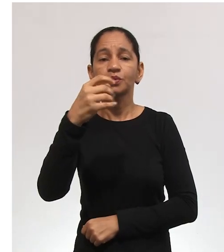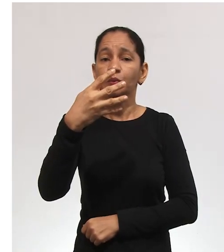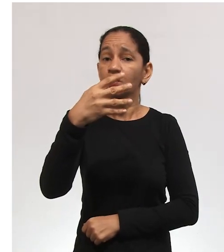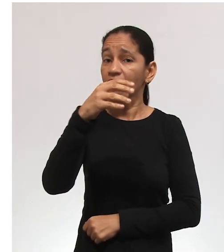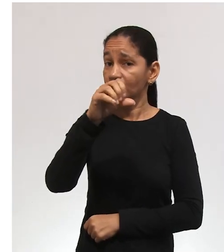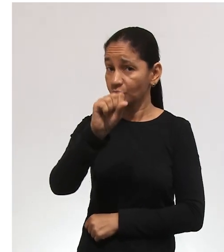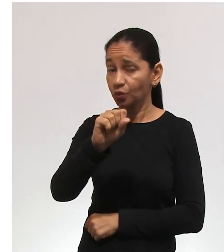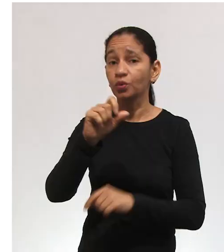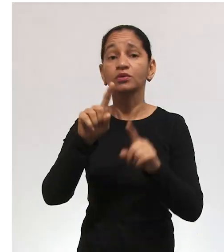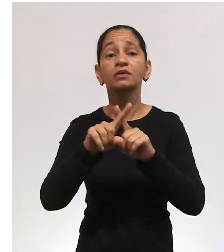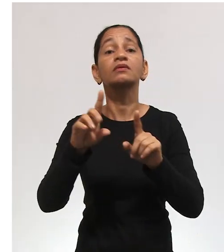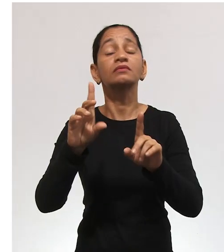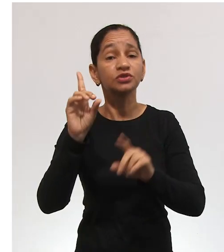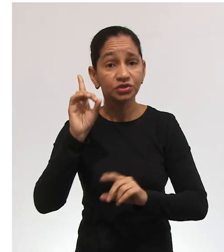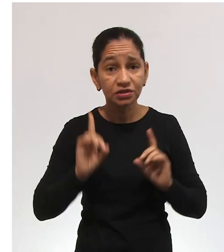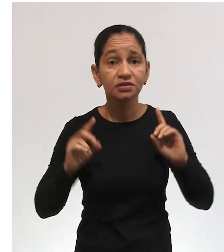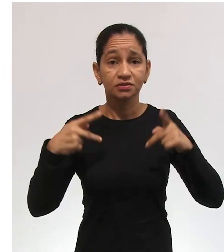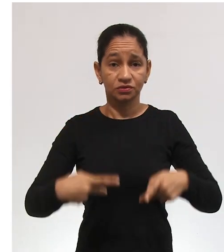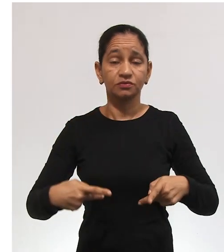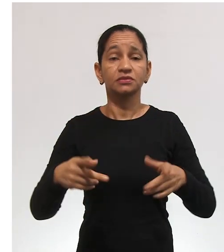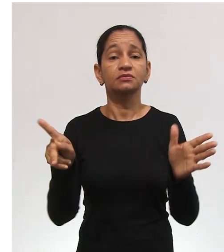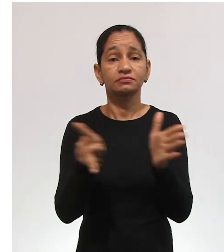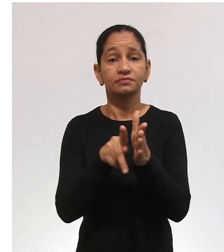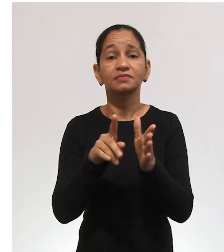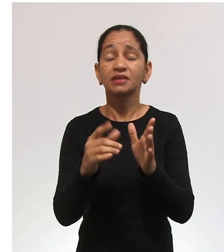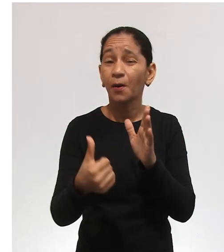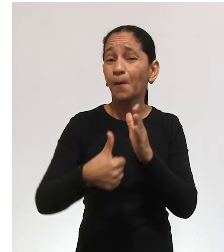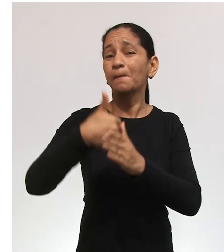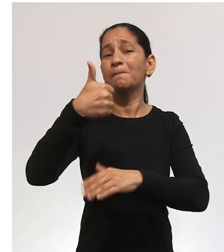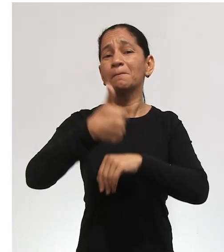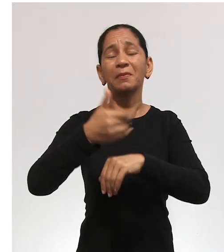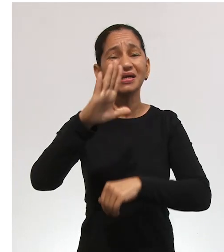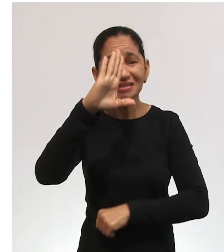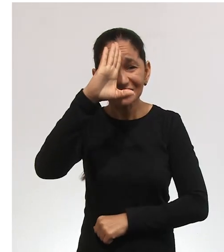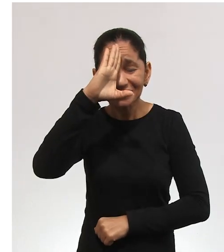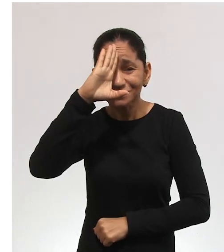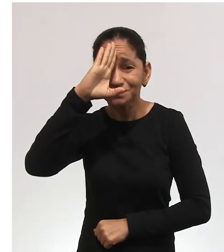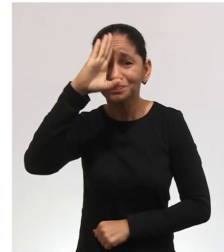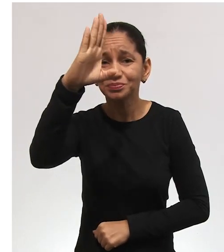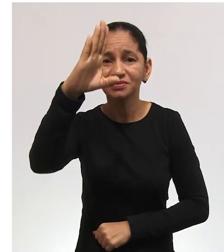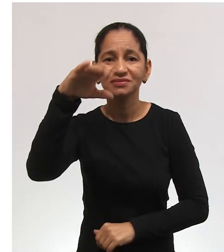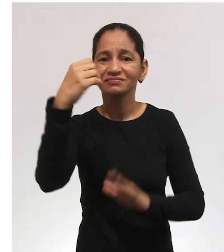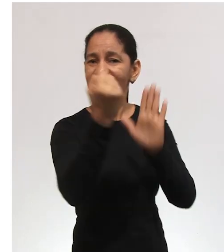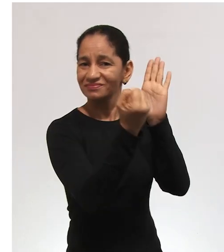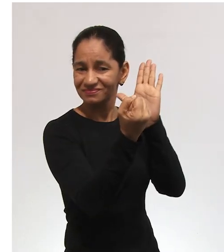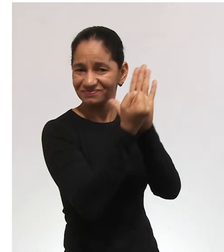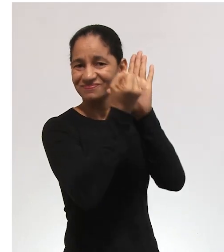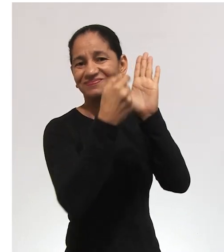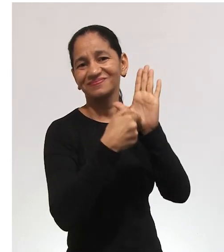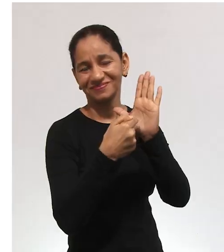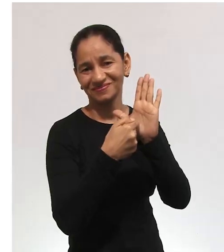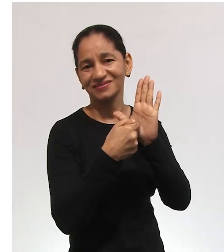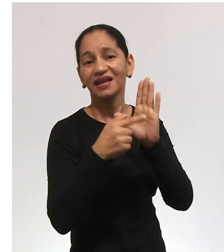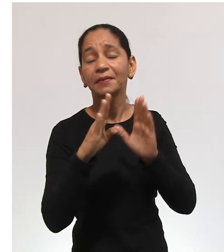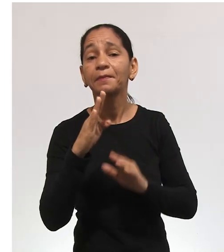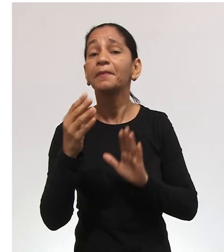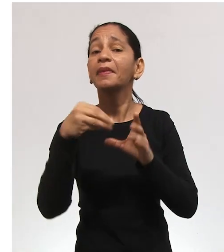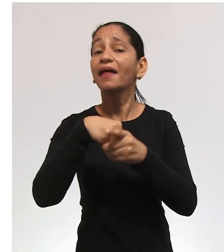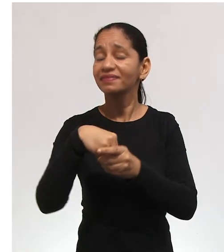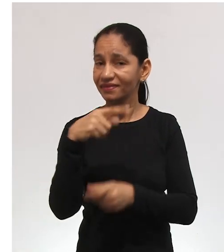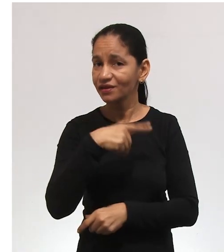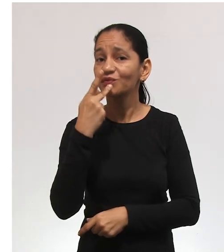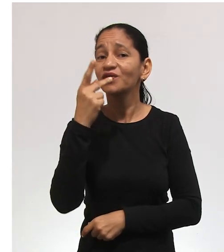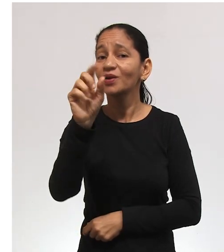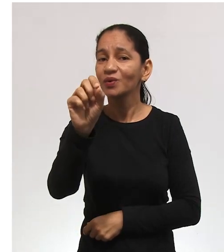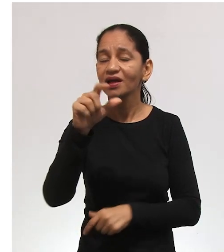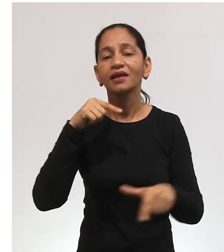Declaração Universal de Direitos do Homem. Esse é um dos documentos mais importantes de direitos humanos e lá está previsto que